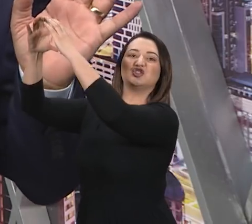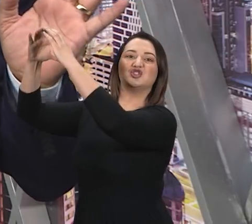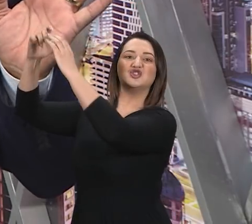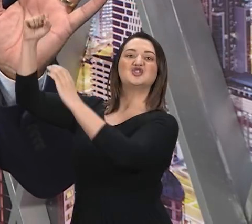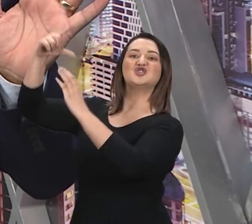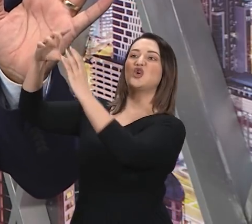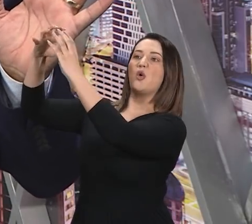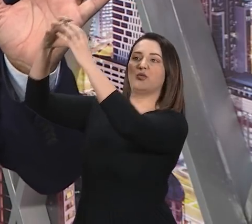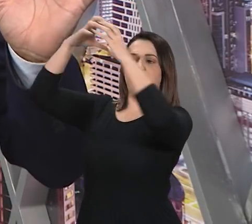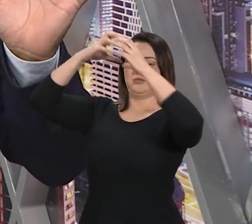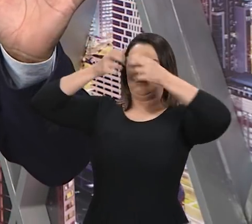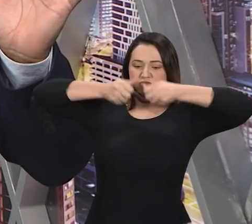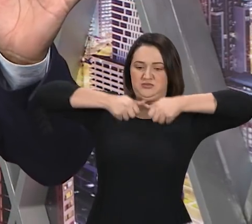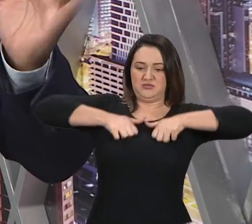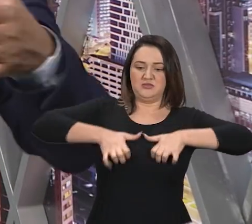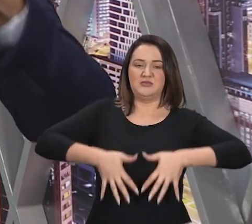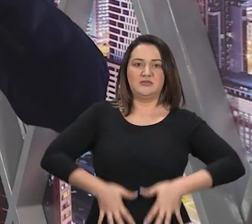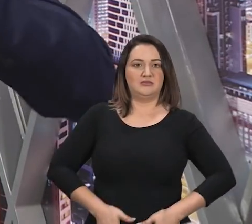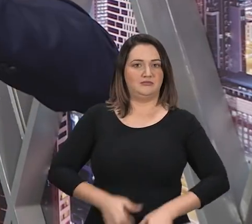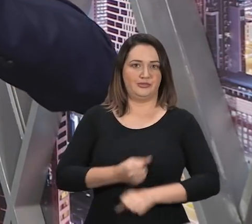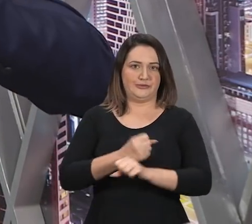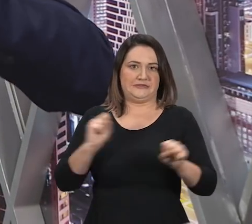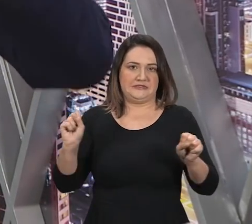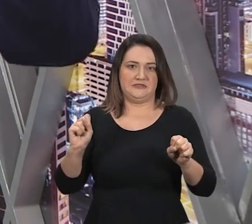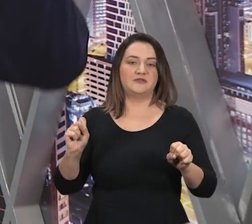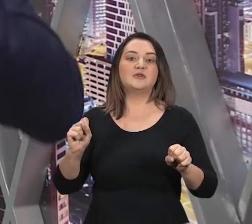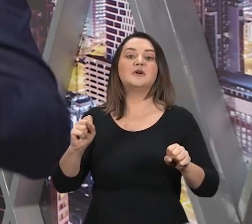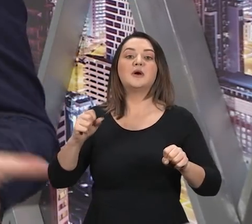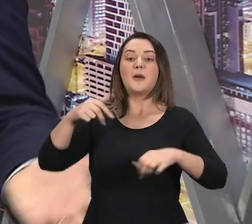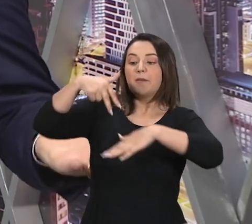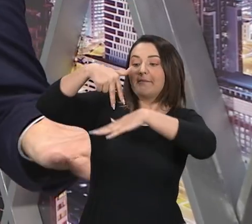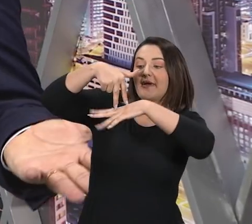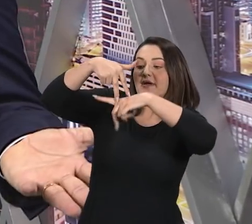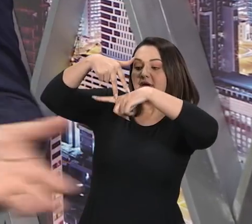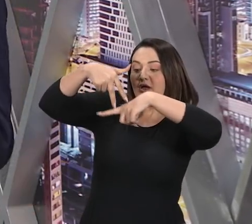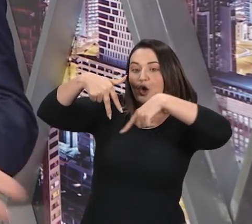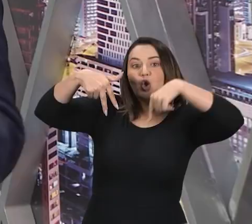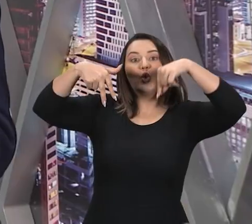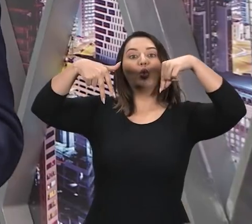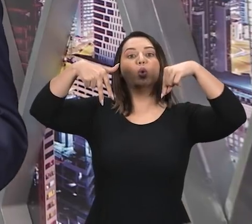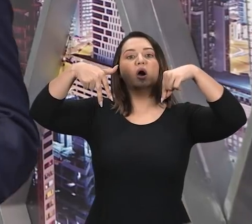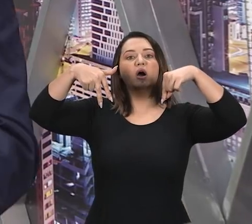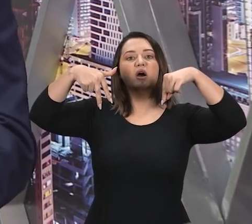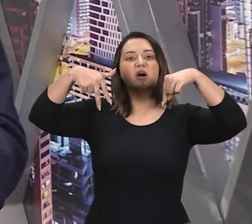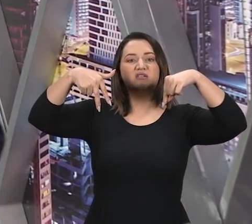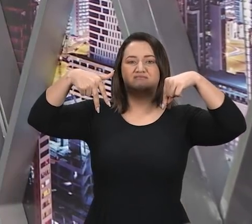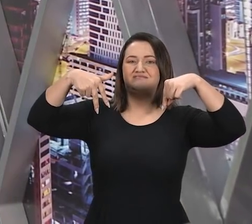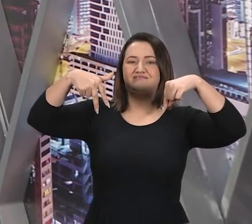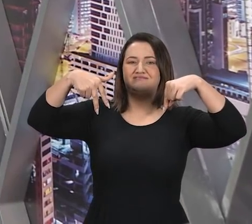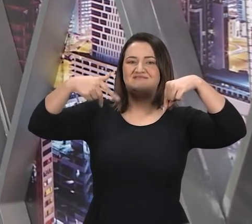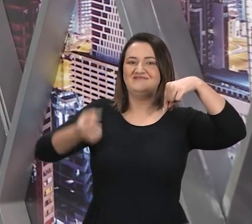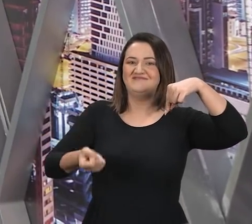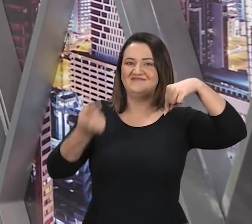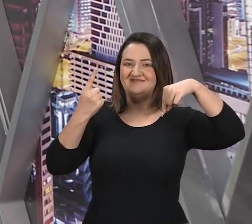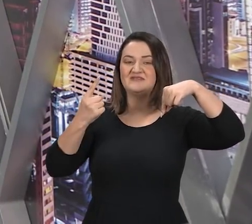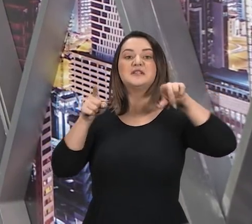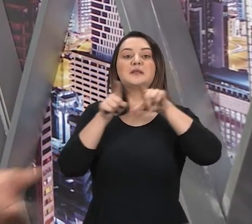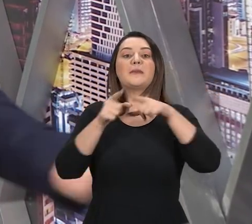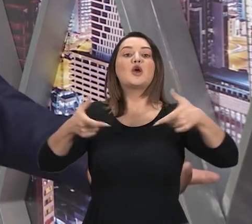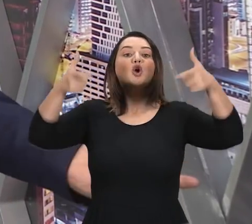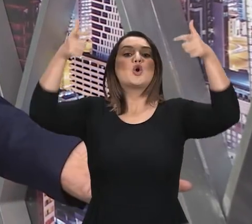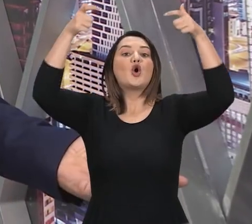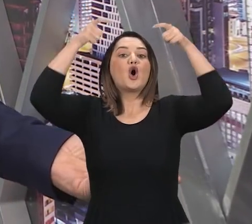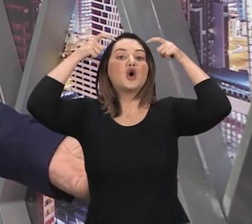está ok, né? Como é que uma mulher vai se vestir do sol? Não tem como. E diz, e tinha a lua debaixo dos